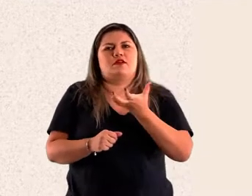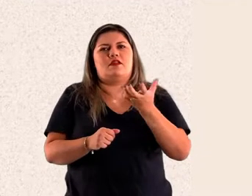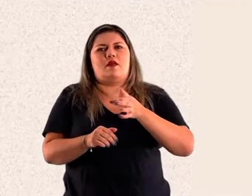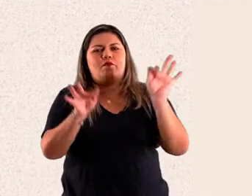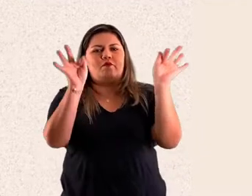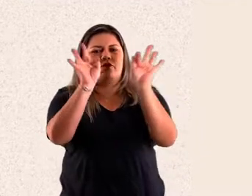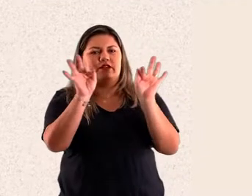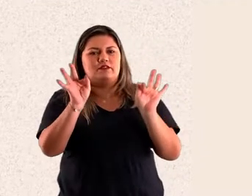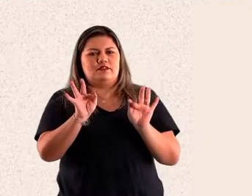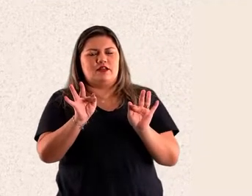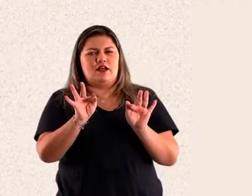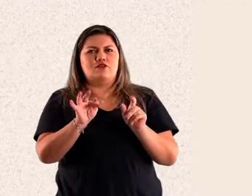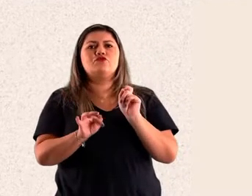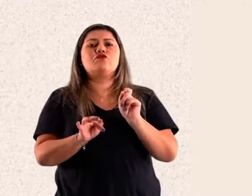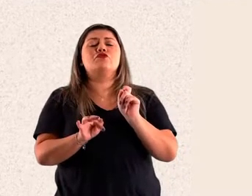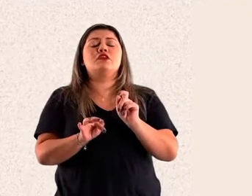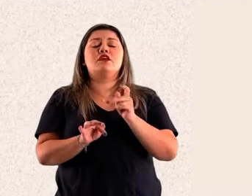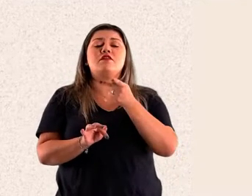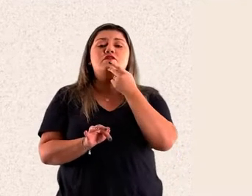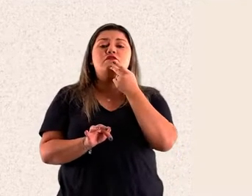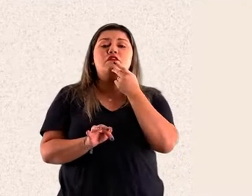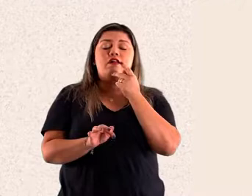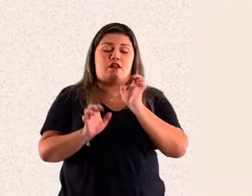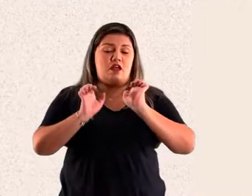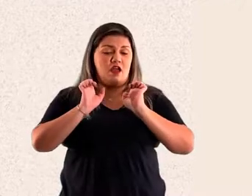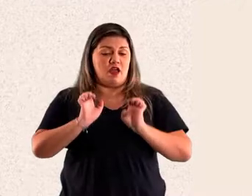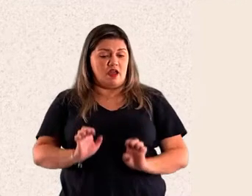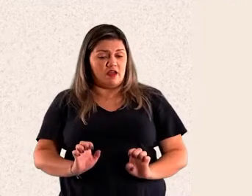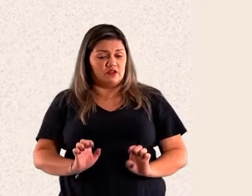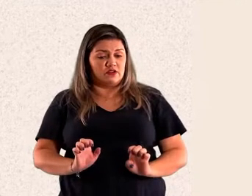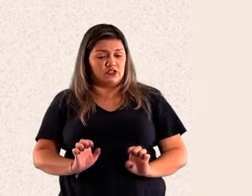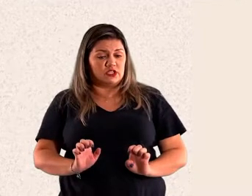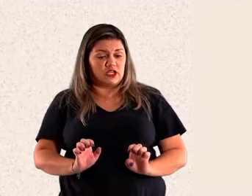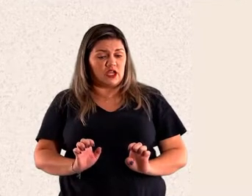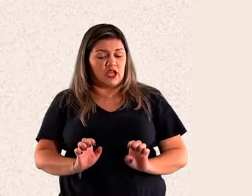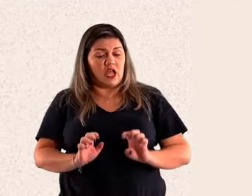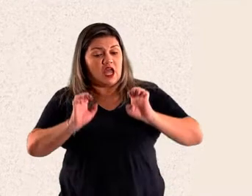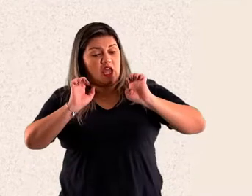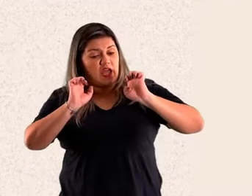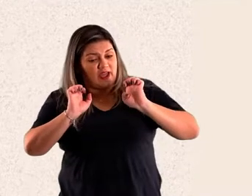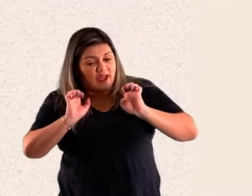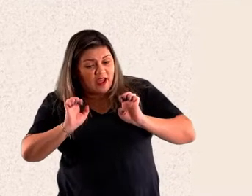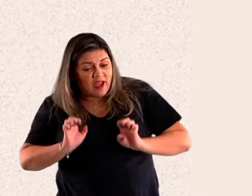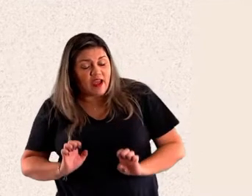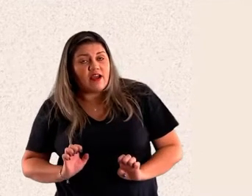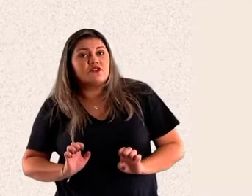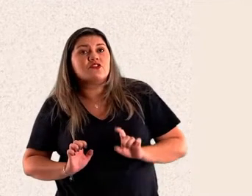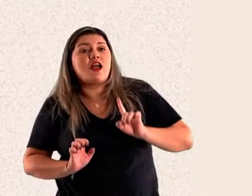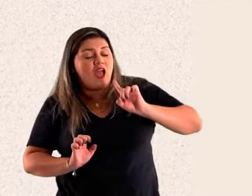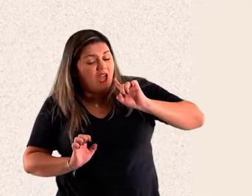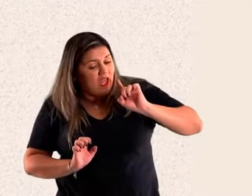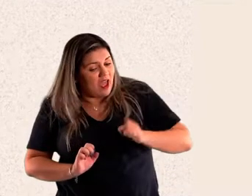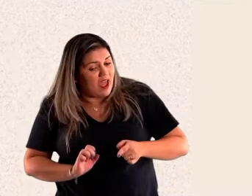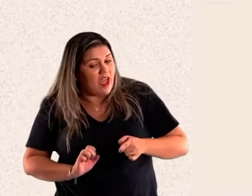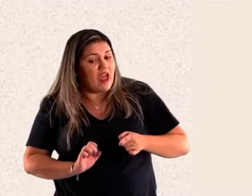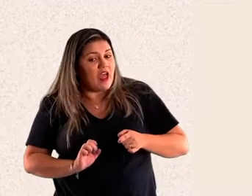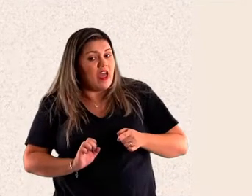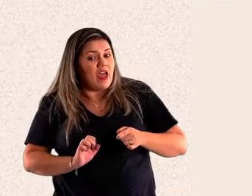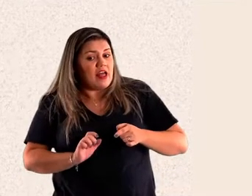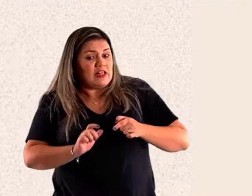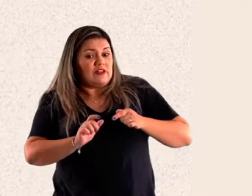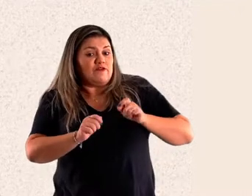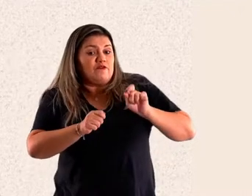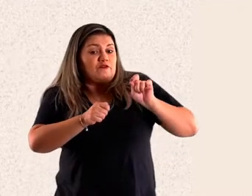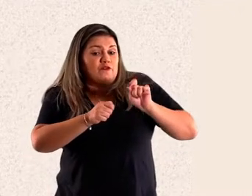e o que ele fala da ética é que então a ética é justamente a ação